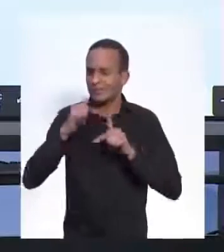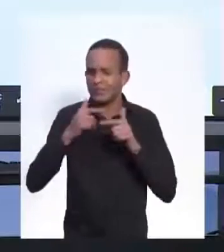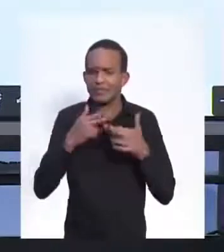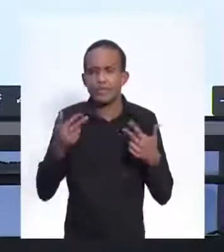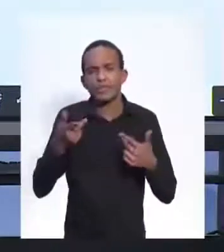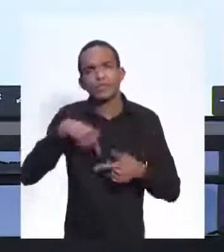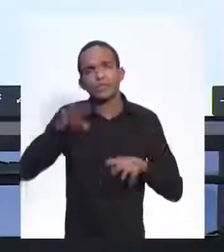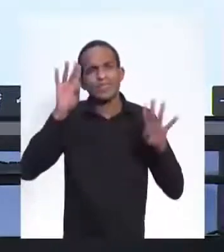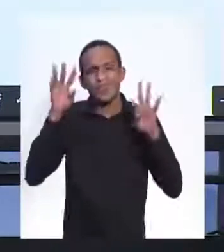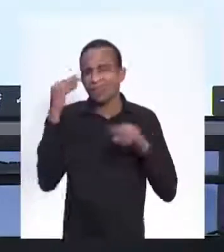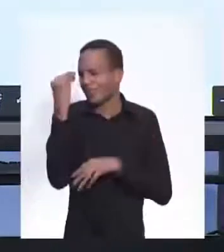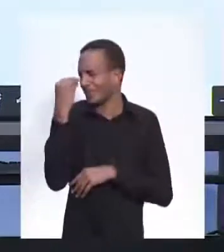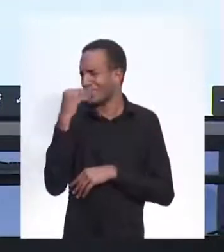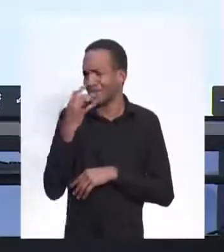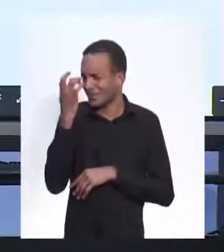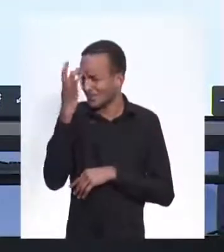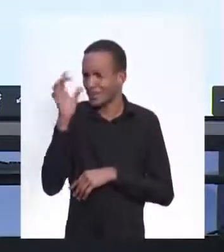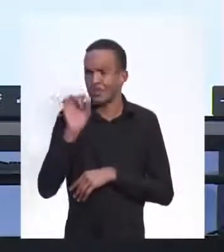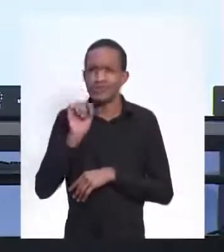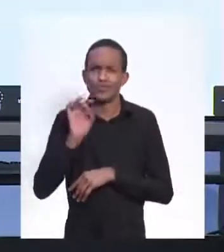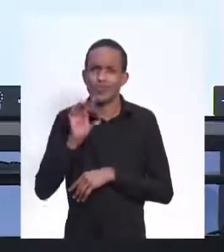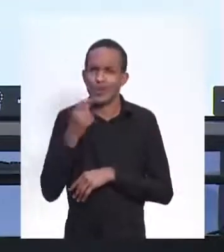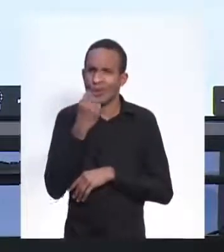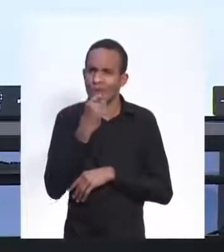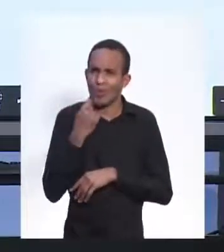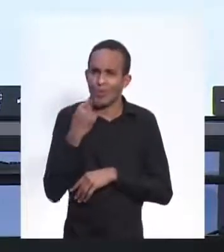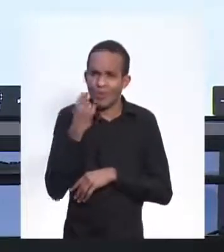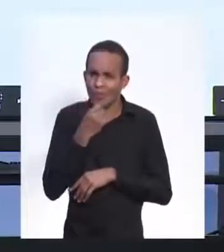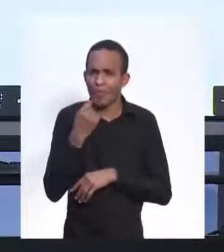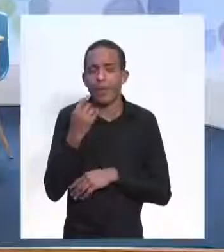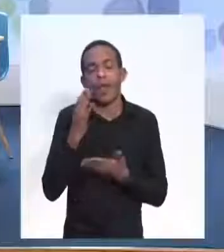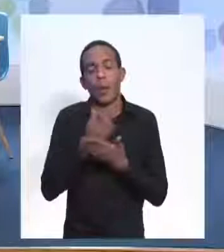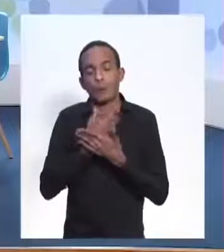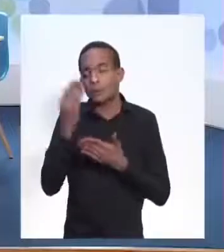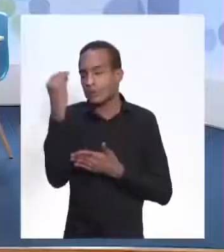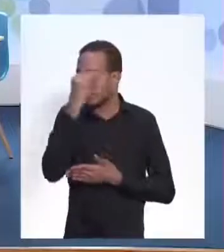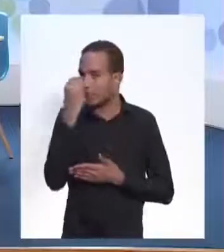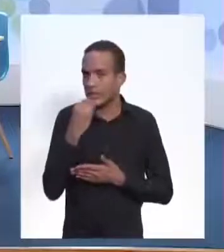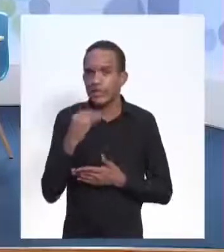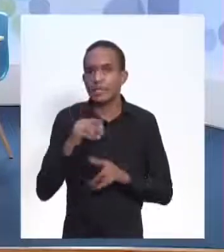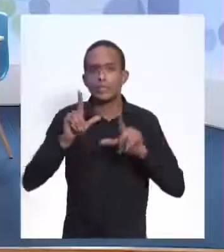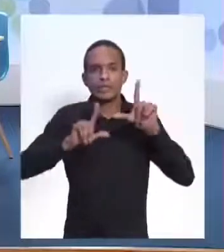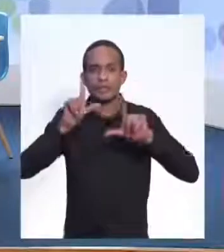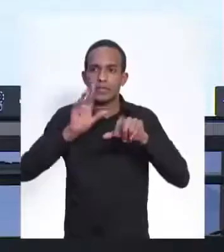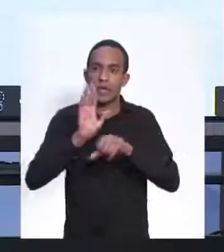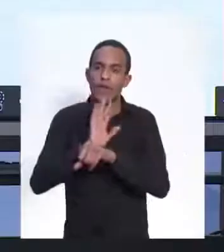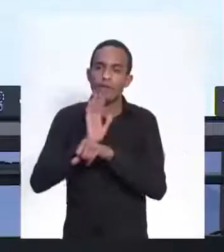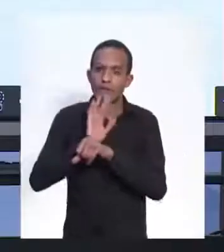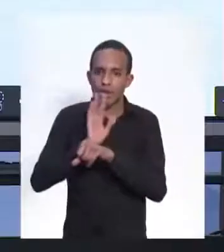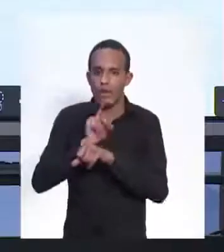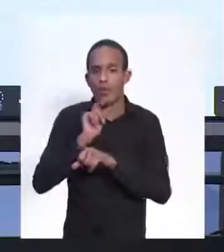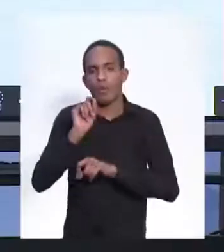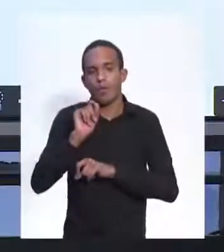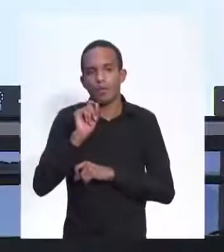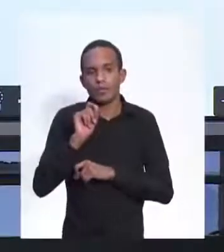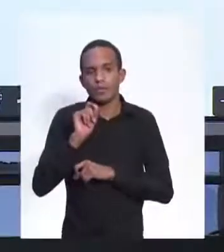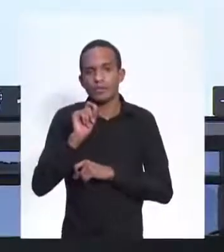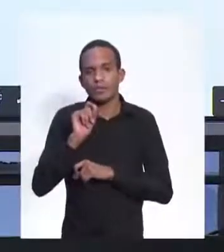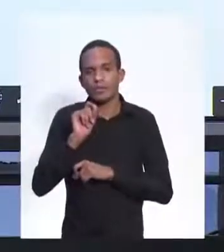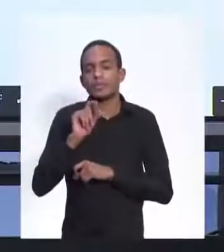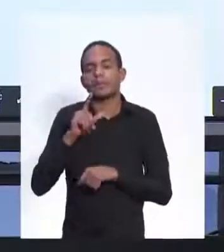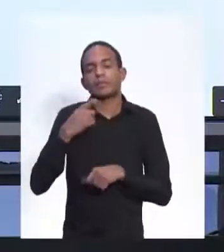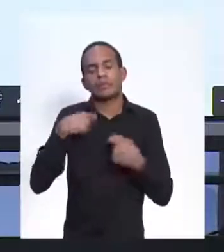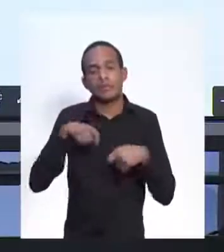Às vezes a gente pensa assim, maquiagem, vou pegar um batomzinho. Então, algumas maquiagens de TV, filme, é uma coisa que